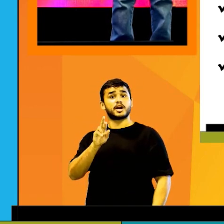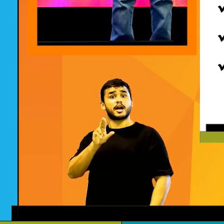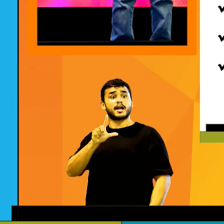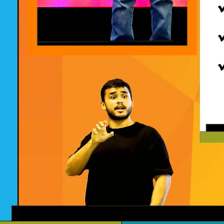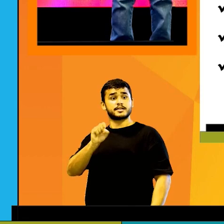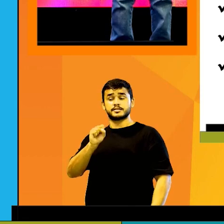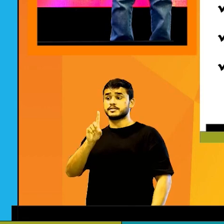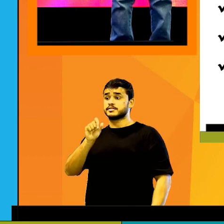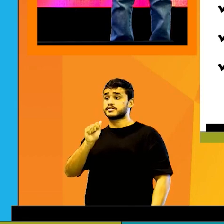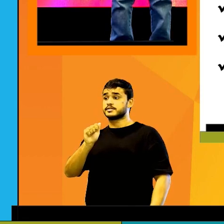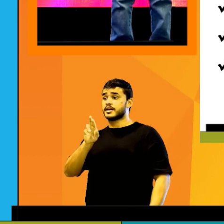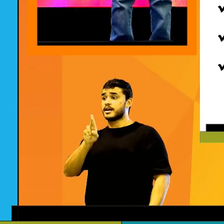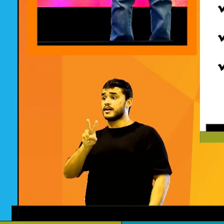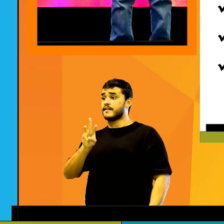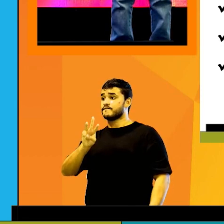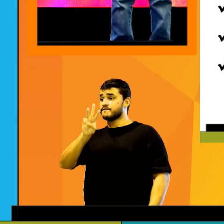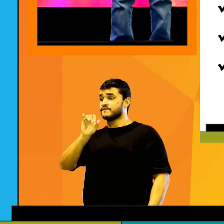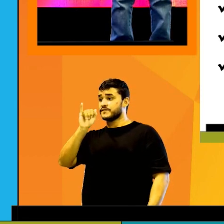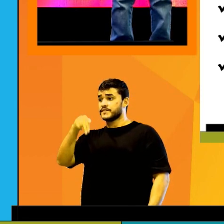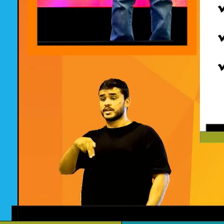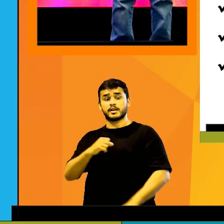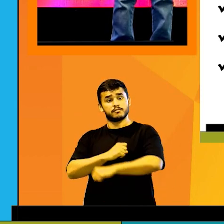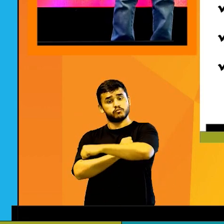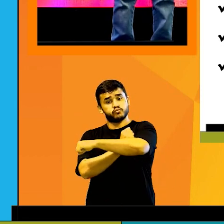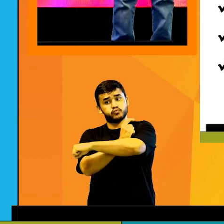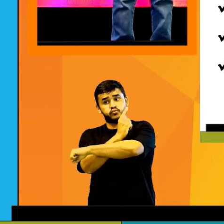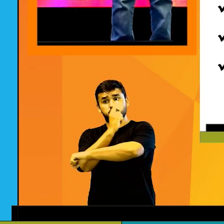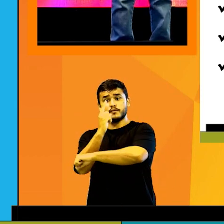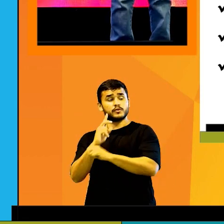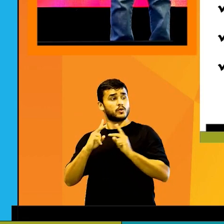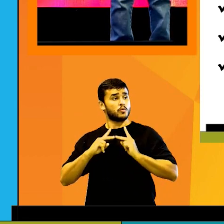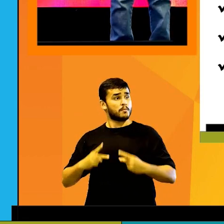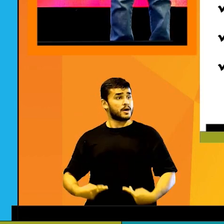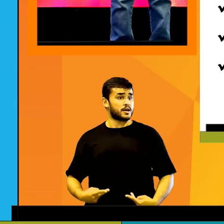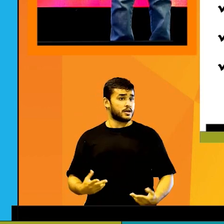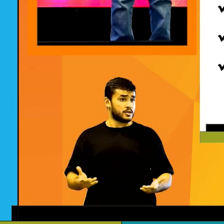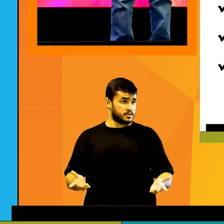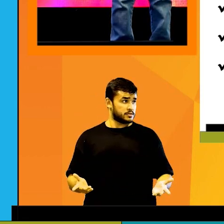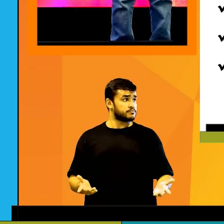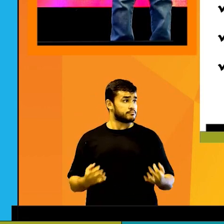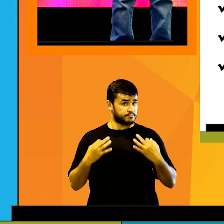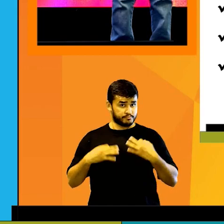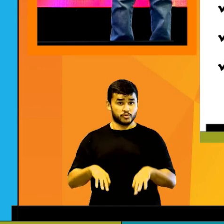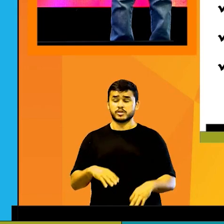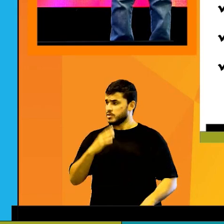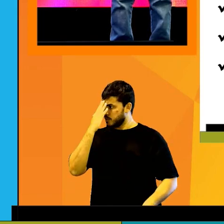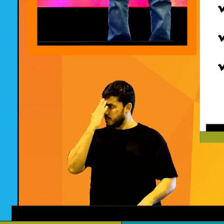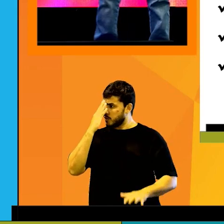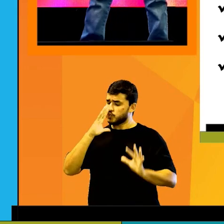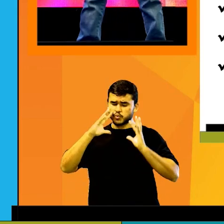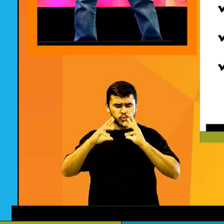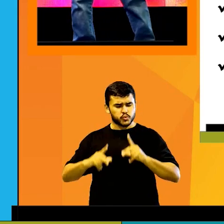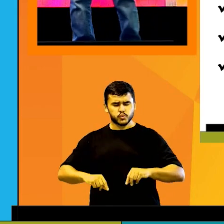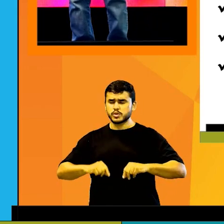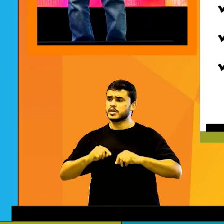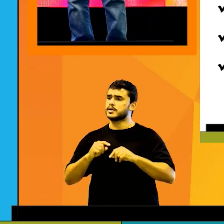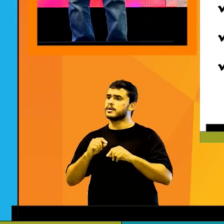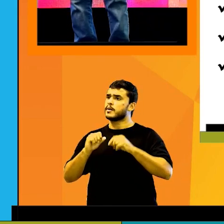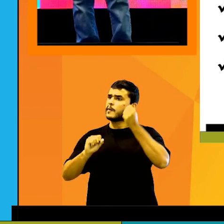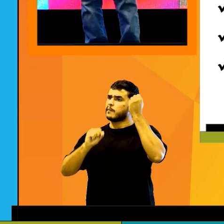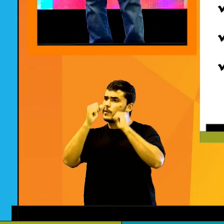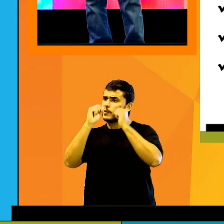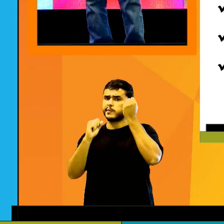né? Hipólito Taine e outros mais. Então foi essa onda de ciência, tá? De indústria, de máquina,